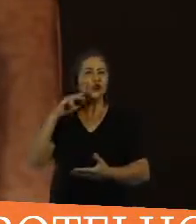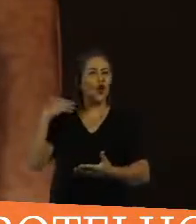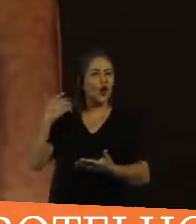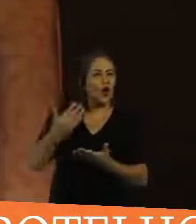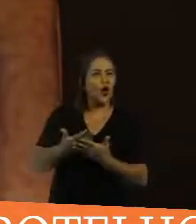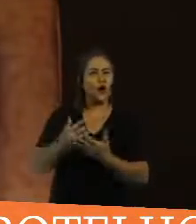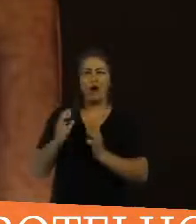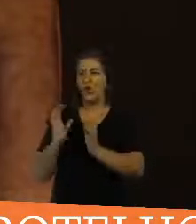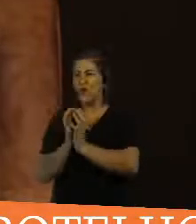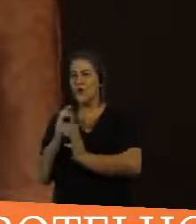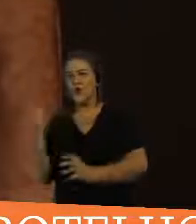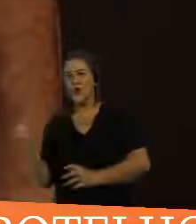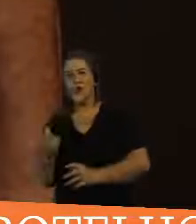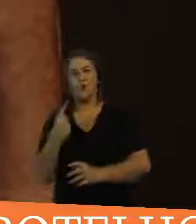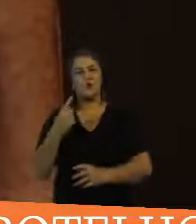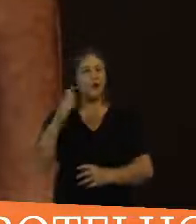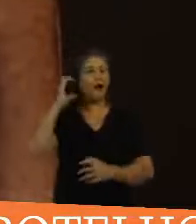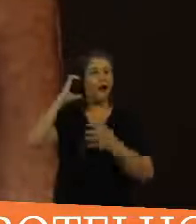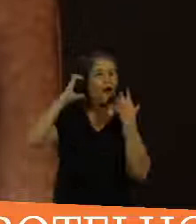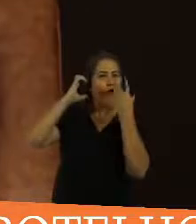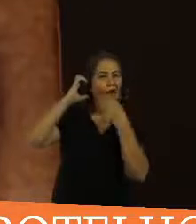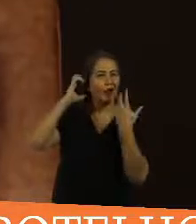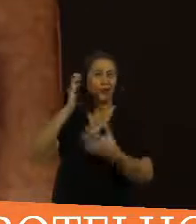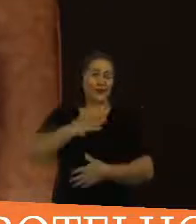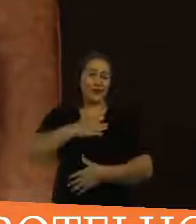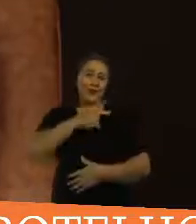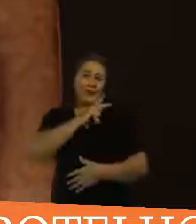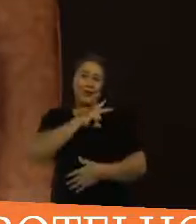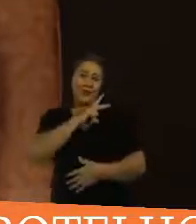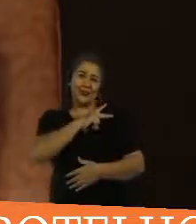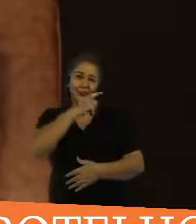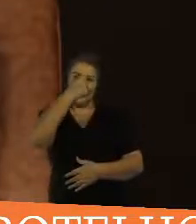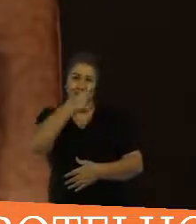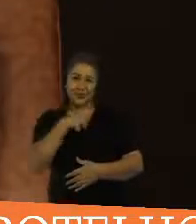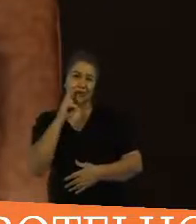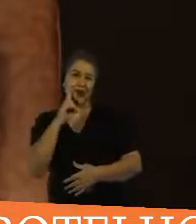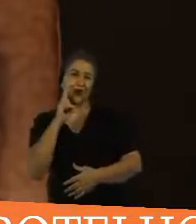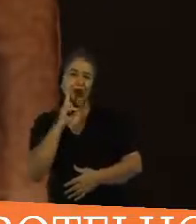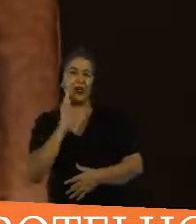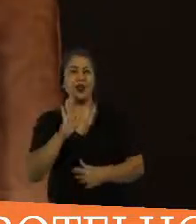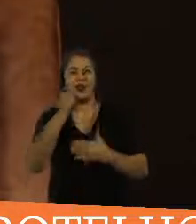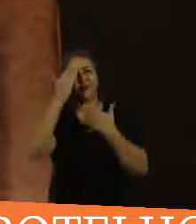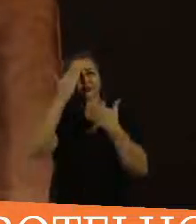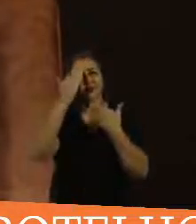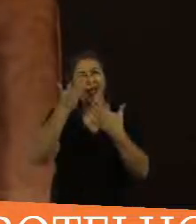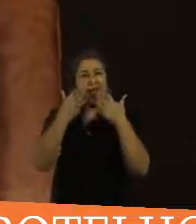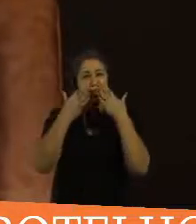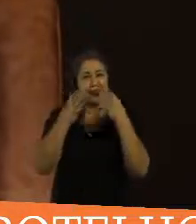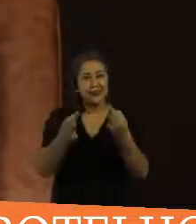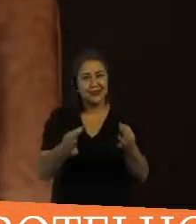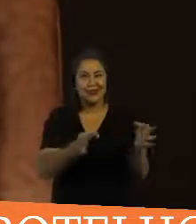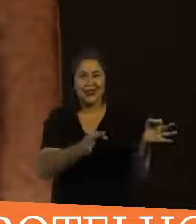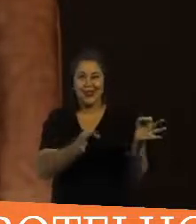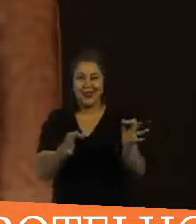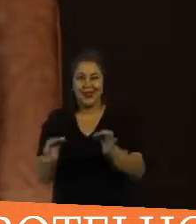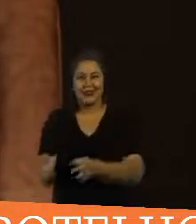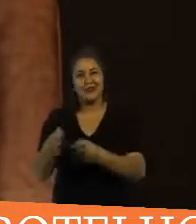grupo, da história do rádio, da minha história, né? E agradeço vocês pela essa atenção